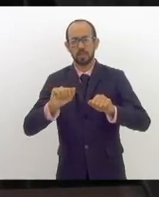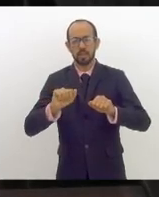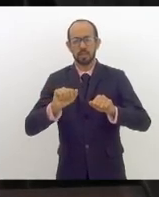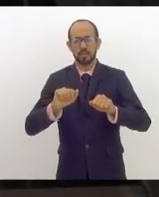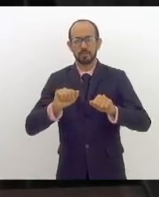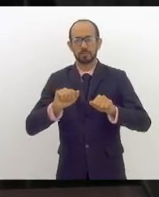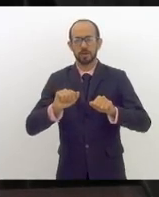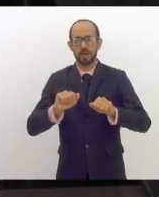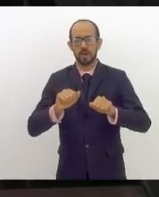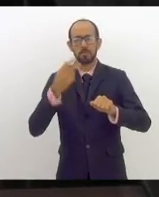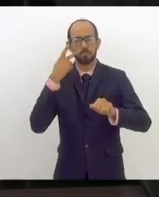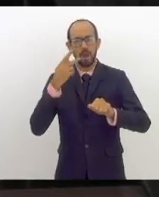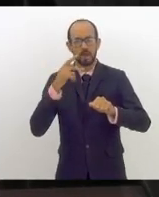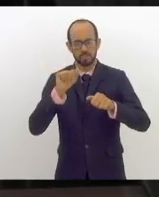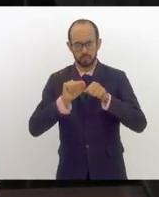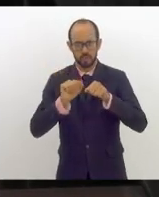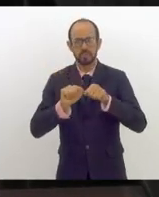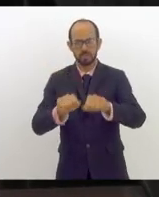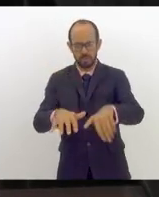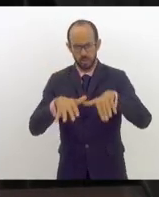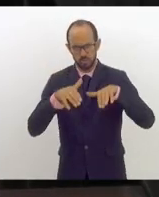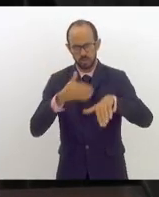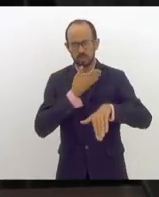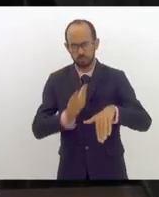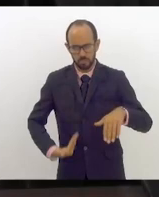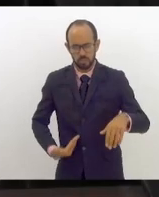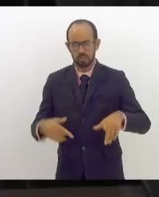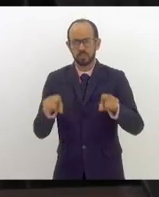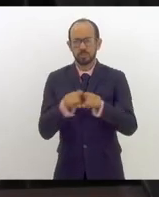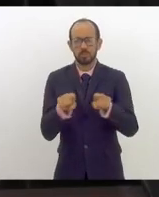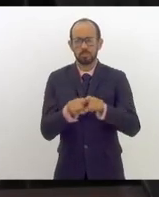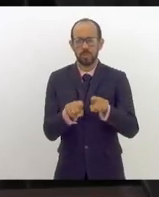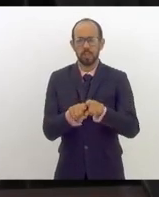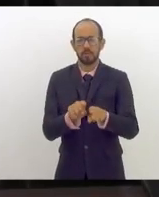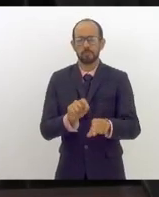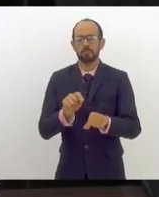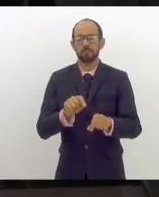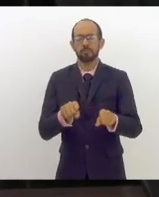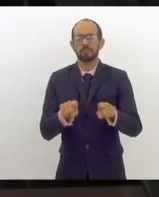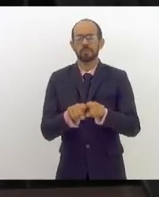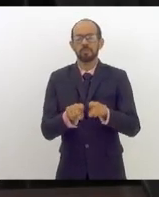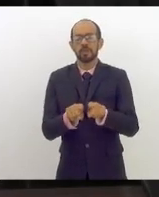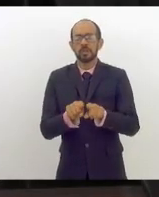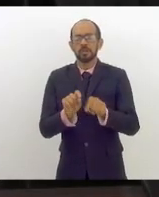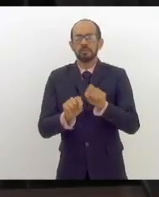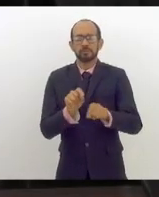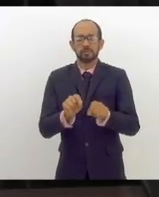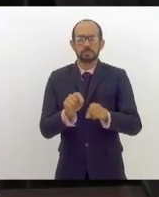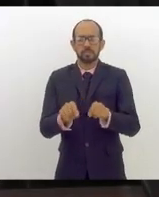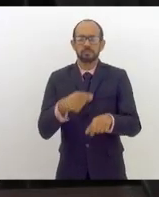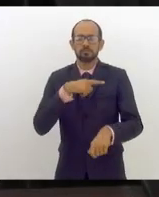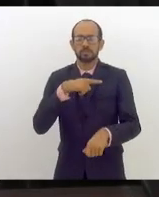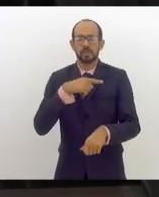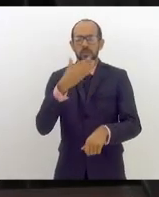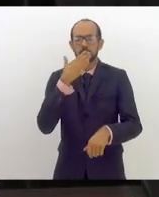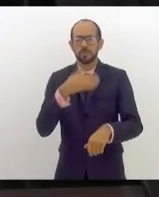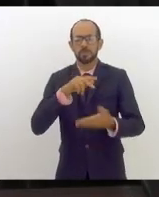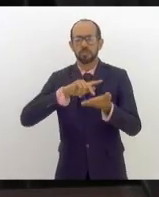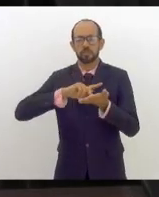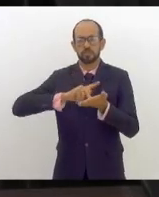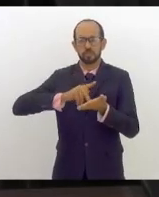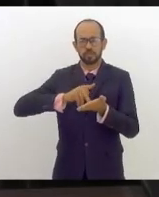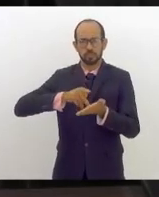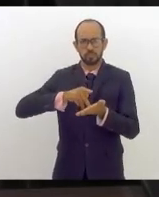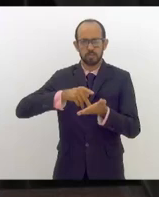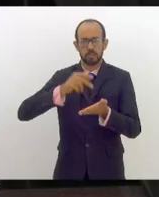uma audiência pública né é e que há um pedido inclusive dos sindicatos que